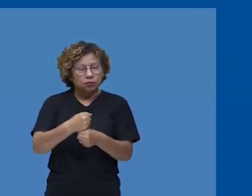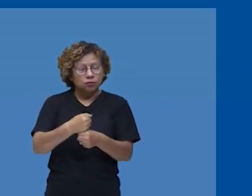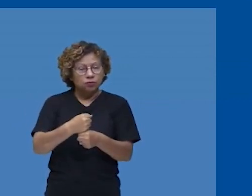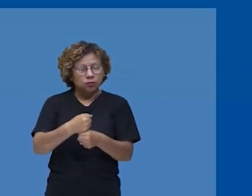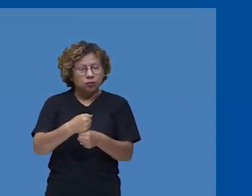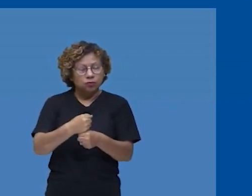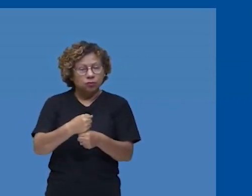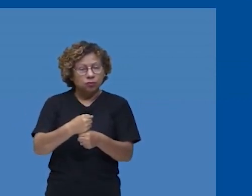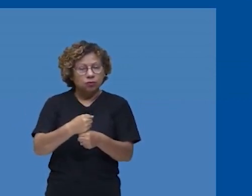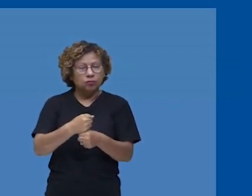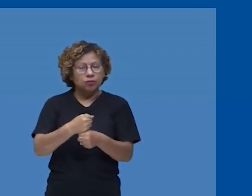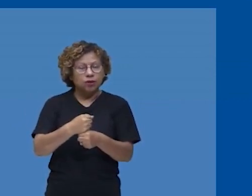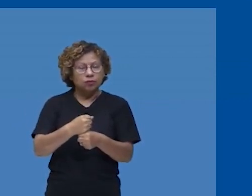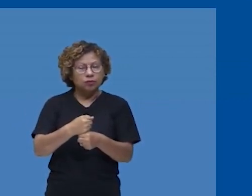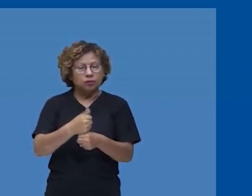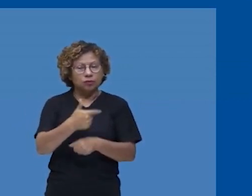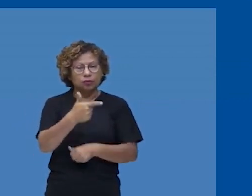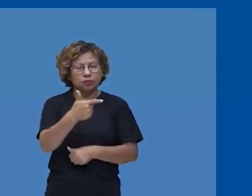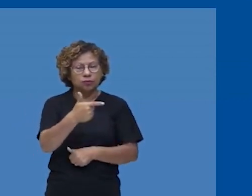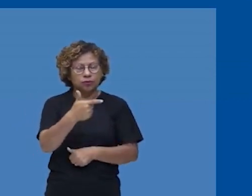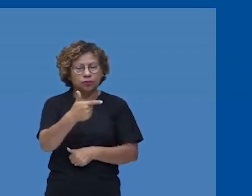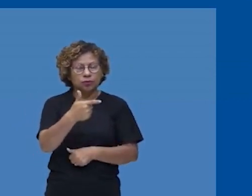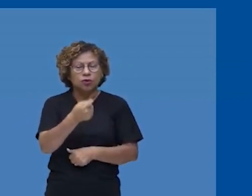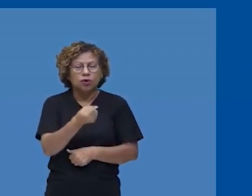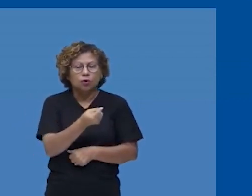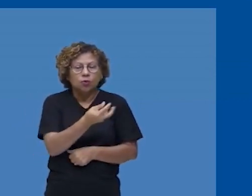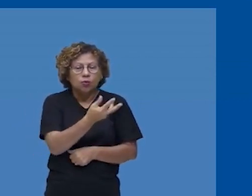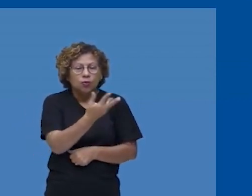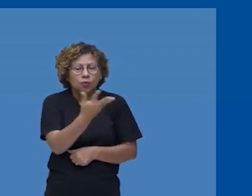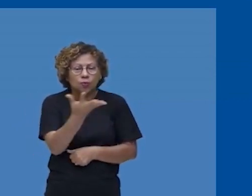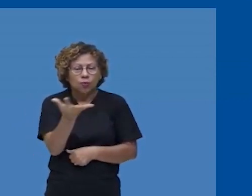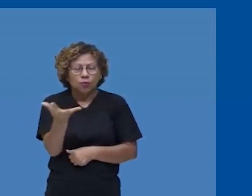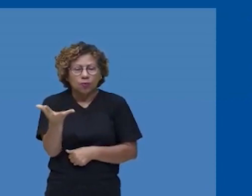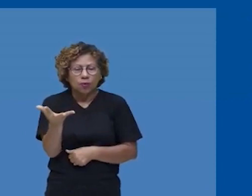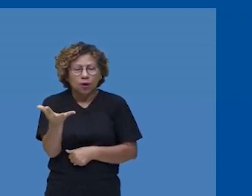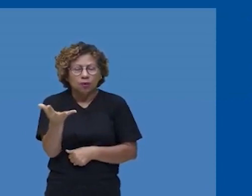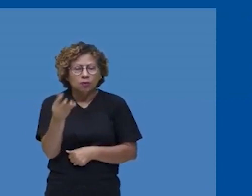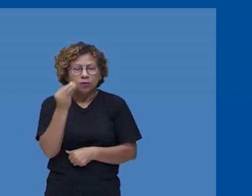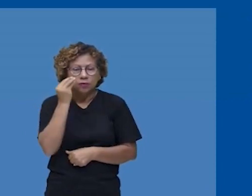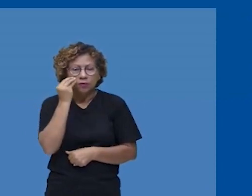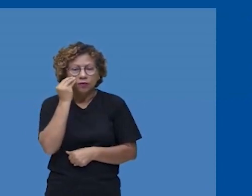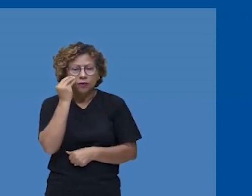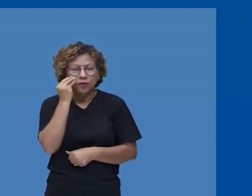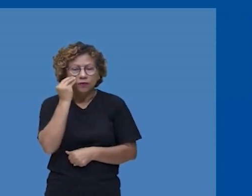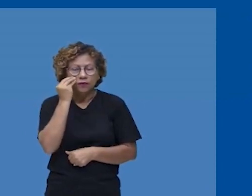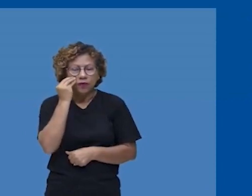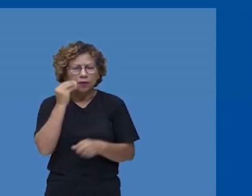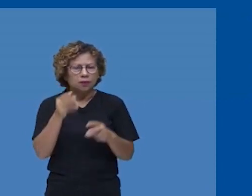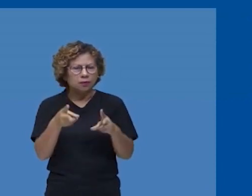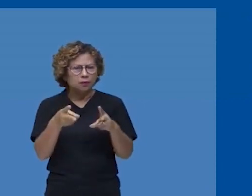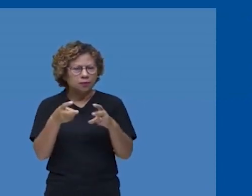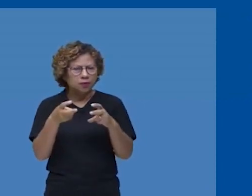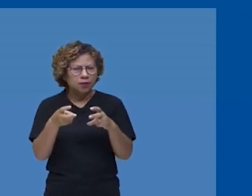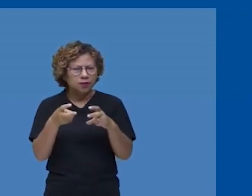e 4 significa a quantidade de vezes que ele apareceu. Então, percebam a